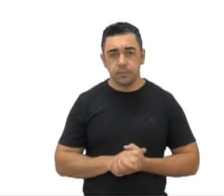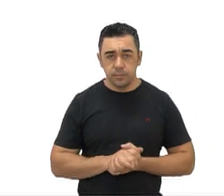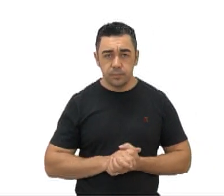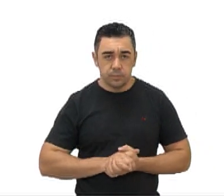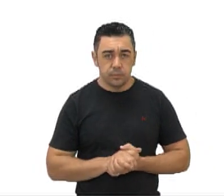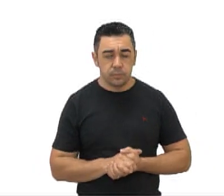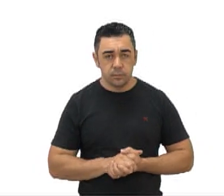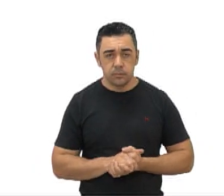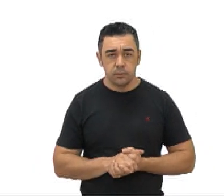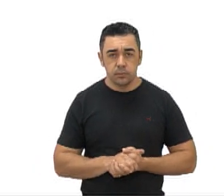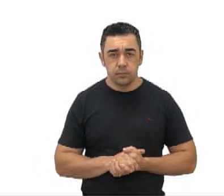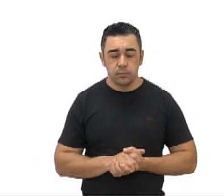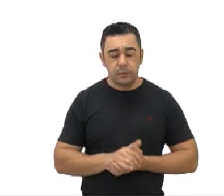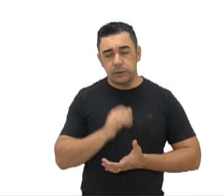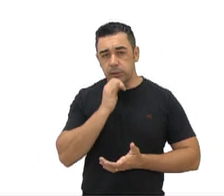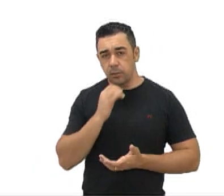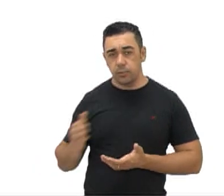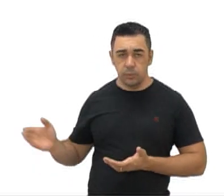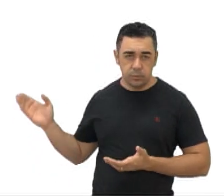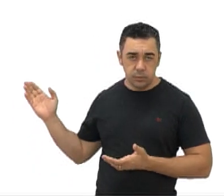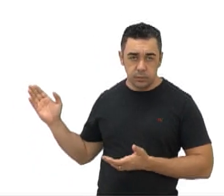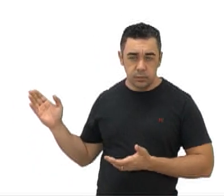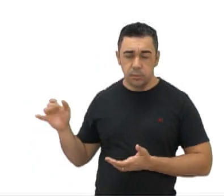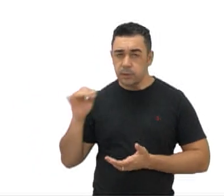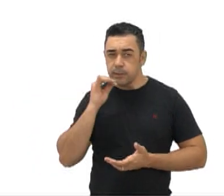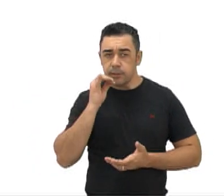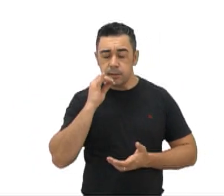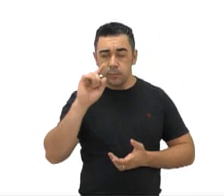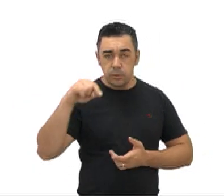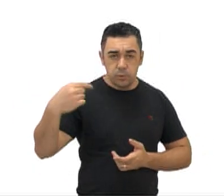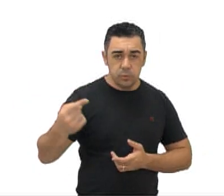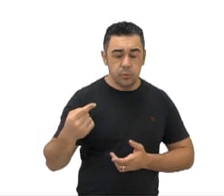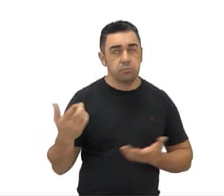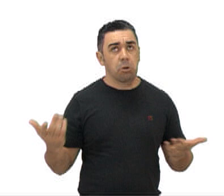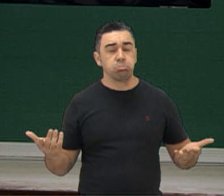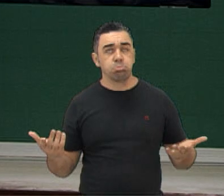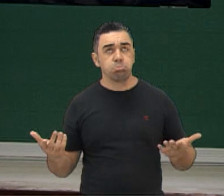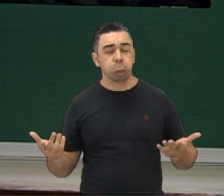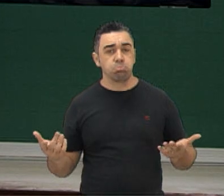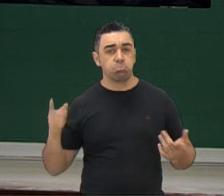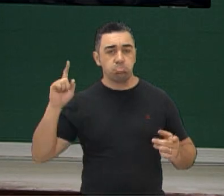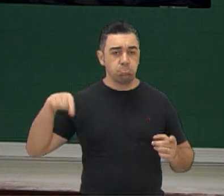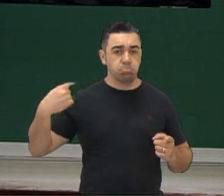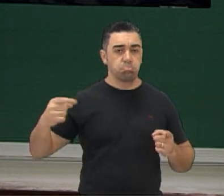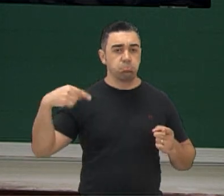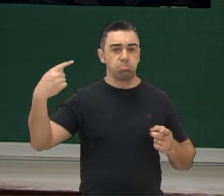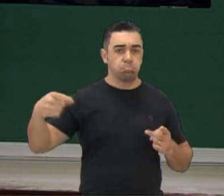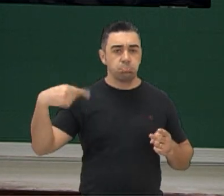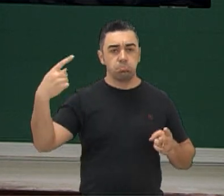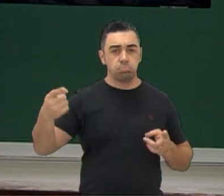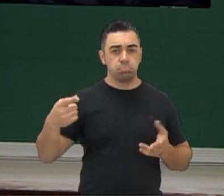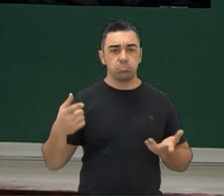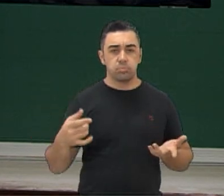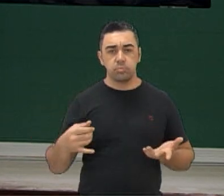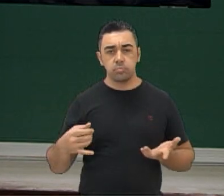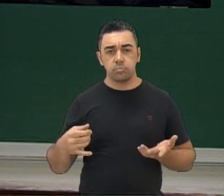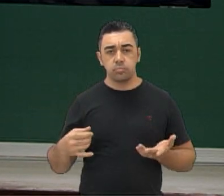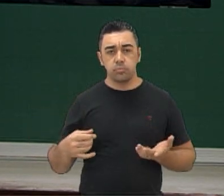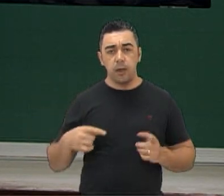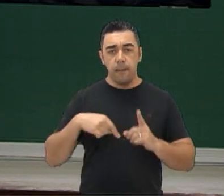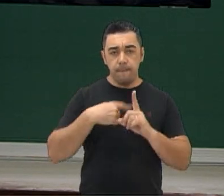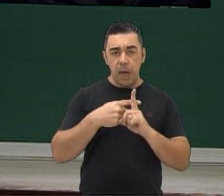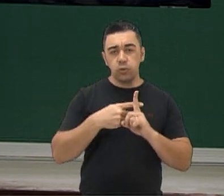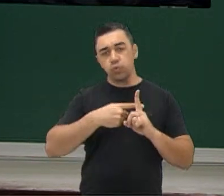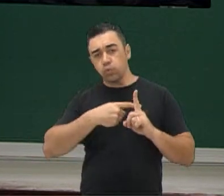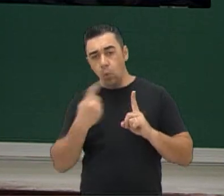Agora, aqui ele fala o sucessor de um número. Então, o sucessor de um número mais é o número 1,